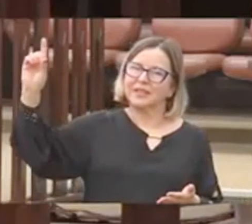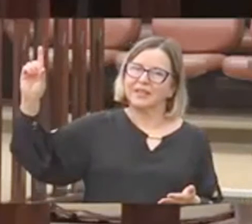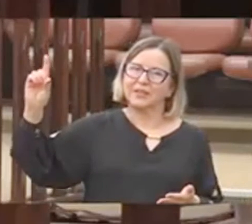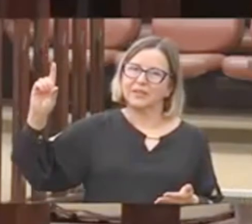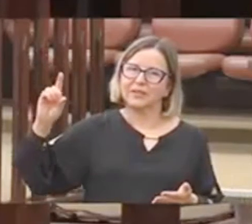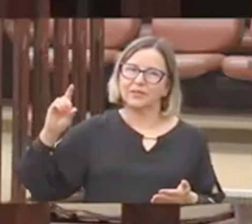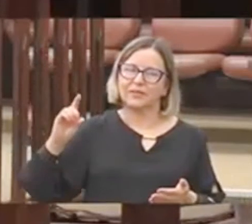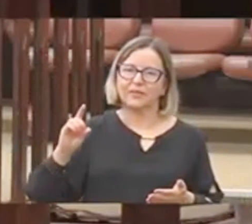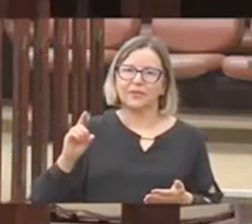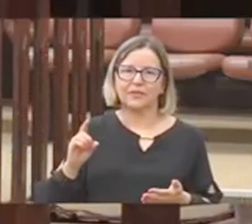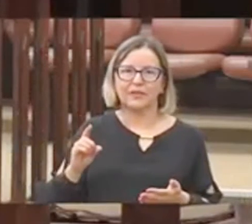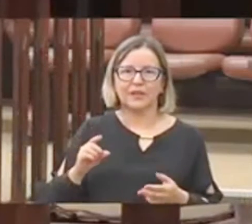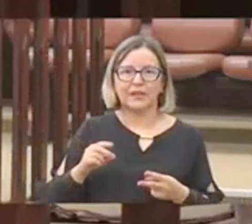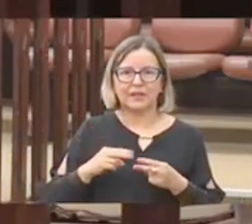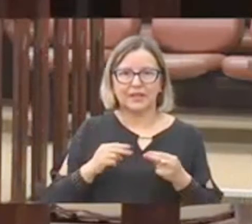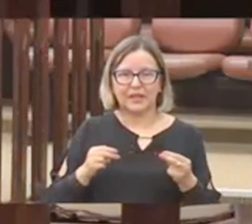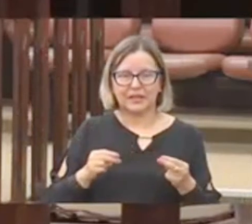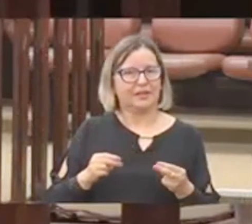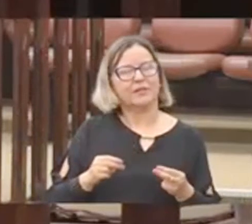e tribulação.